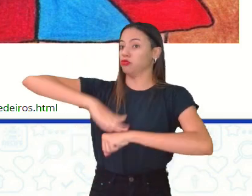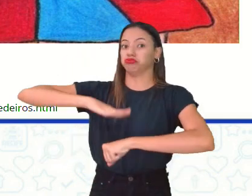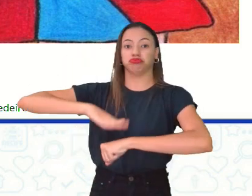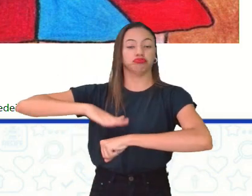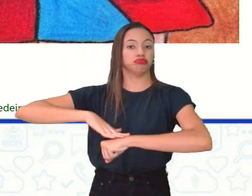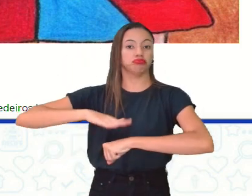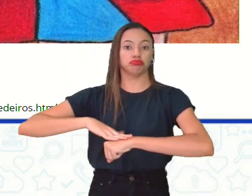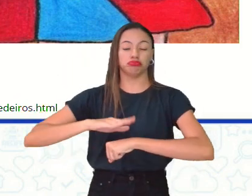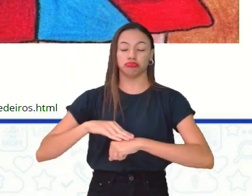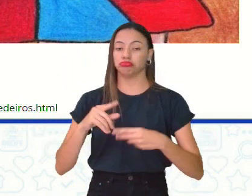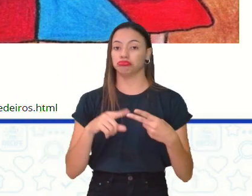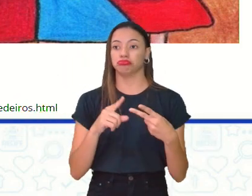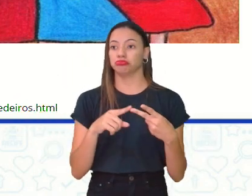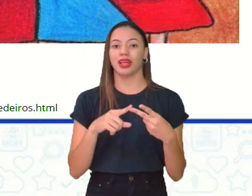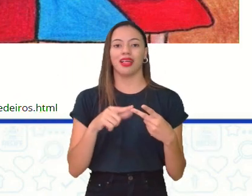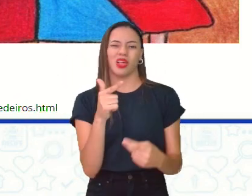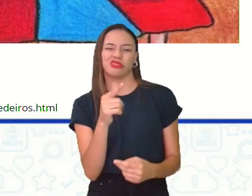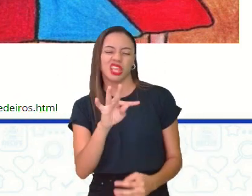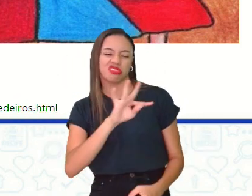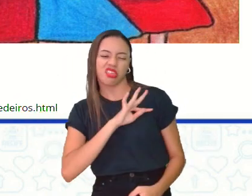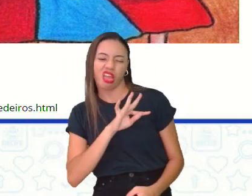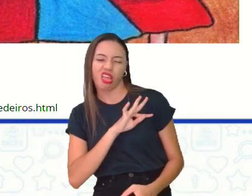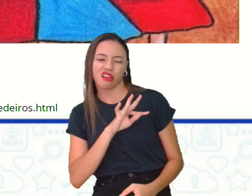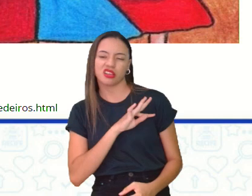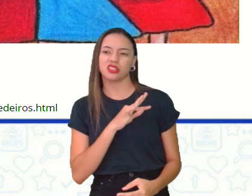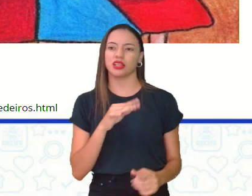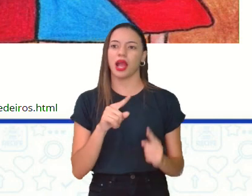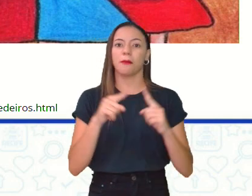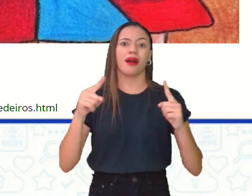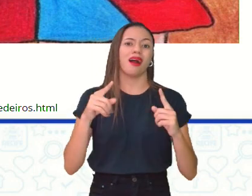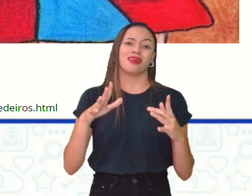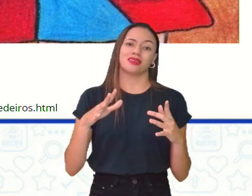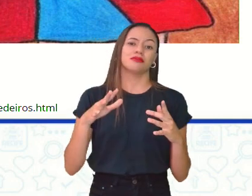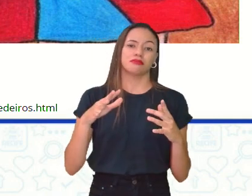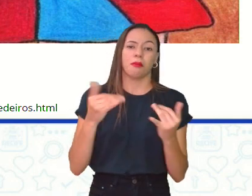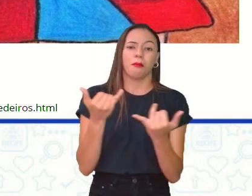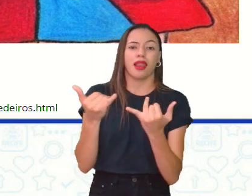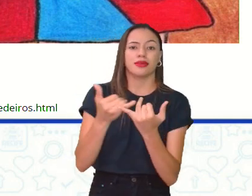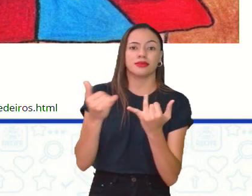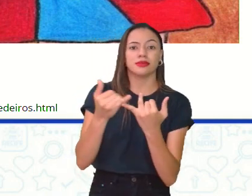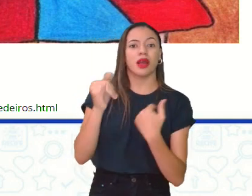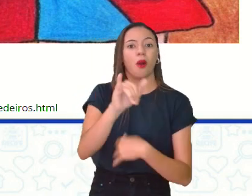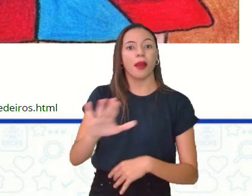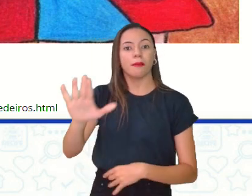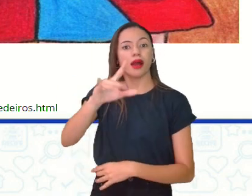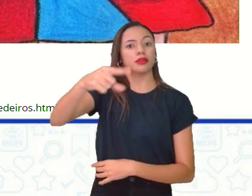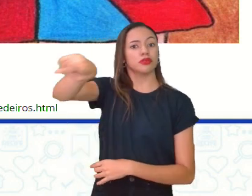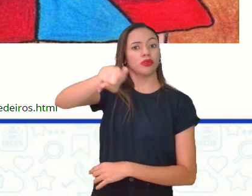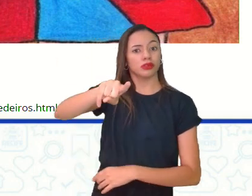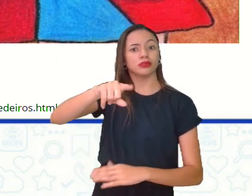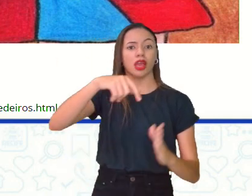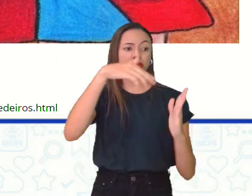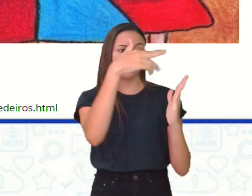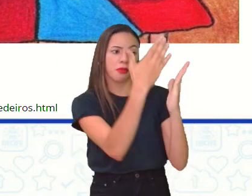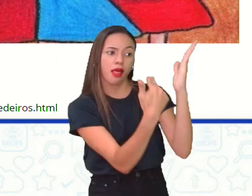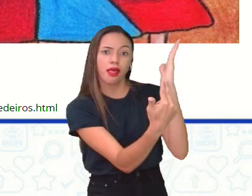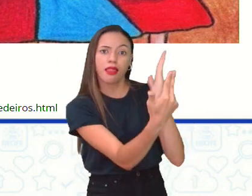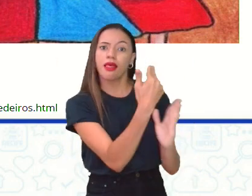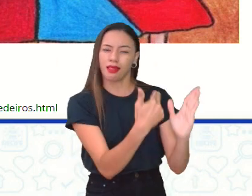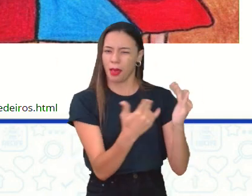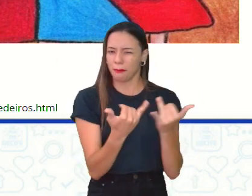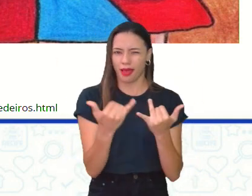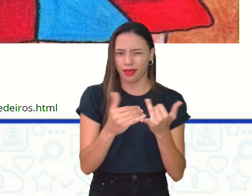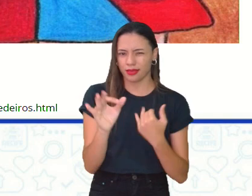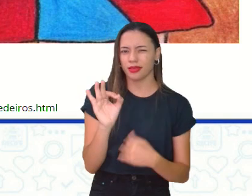simples, mais parecidas com as imagens que vocês fazem, que vocês desenham, que vocês pintam, né?